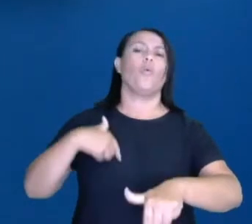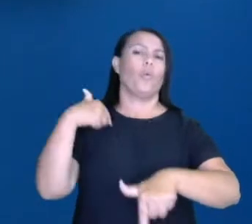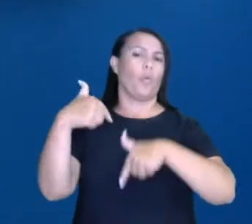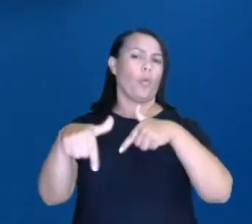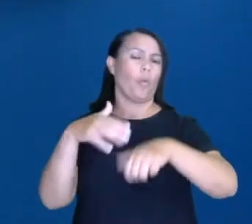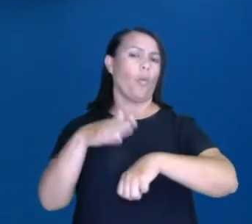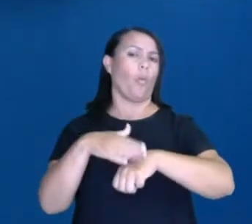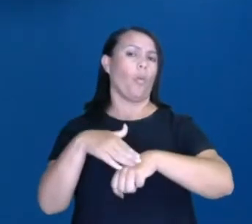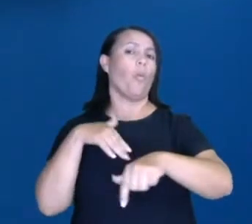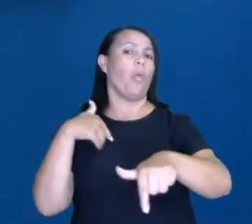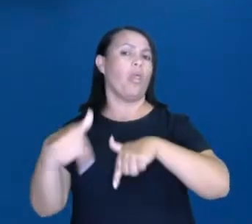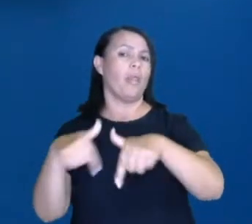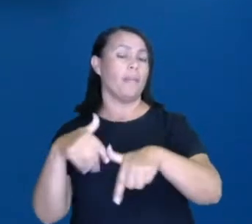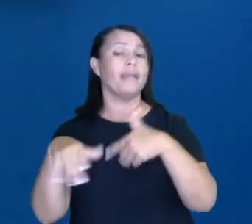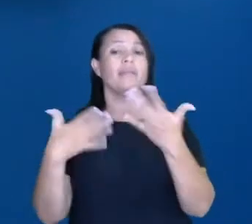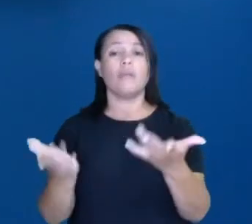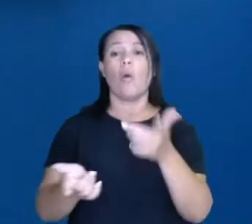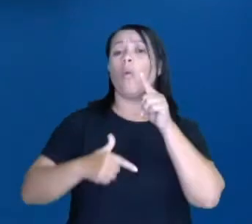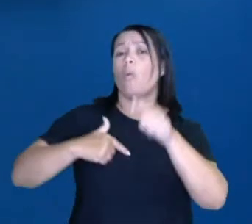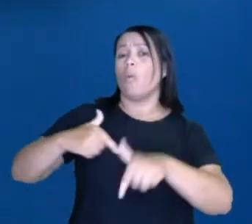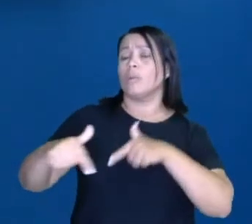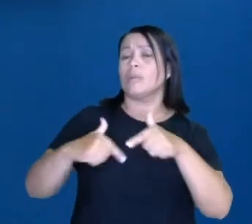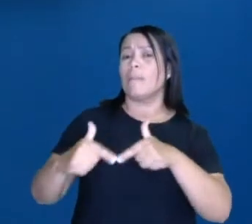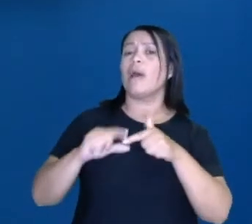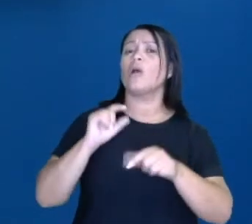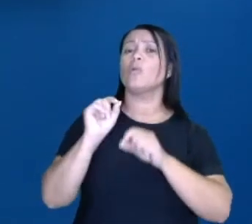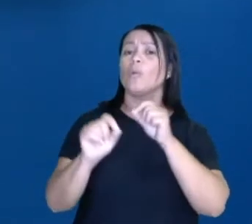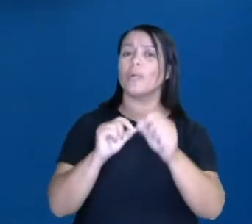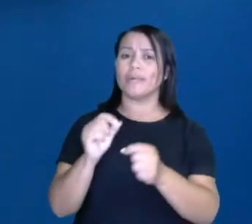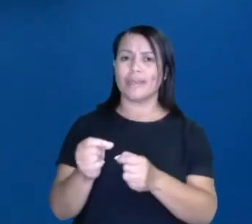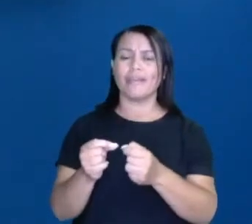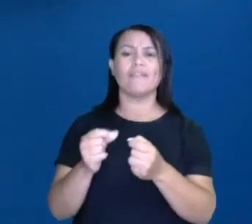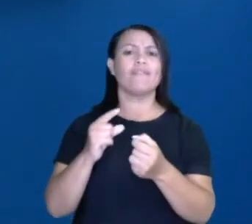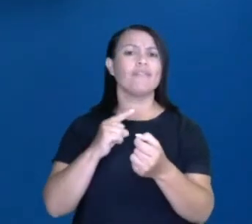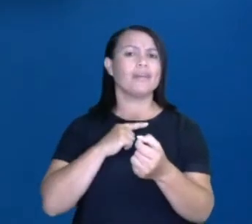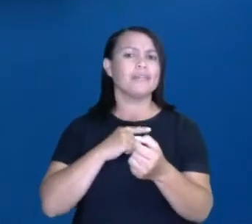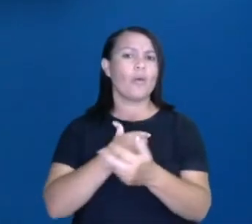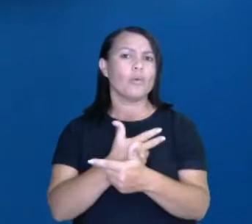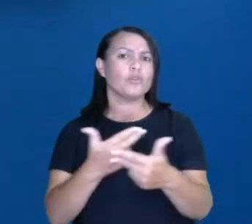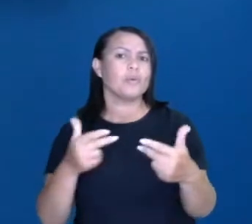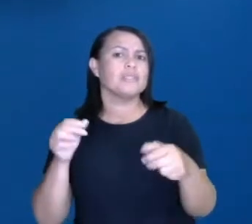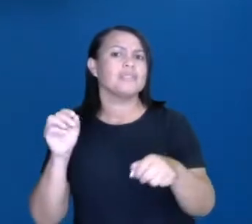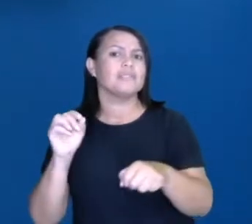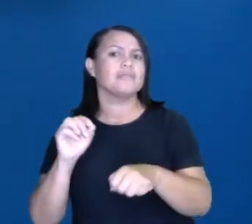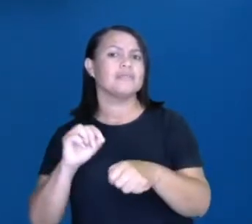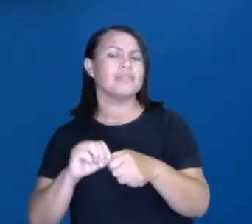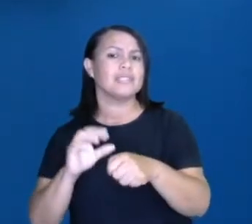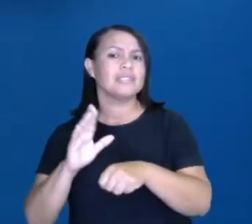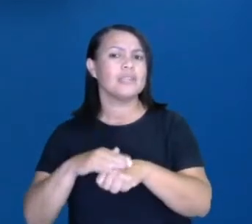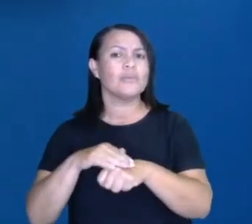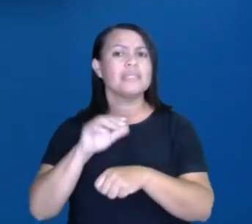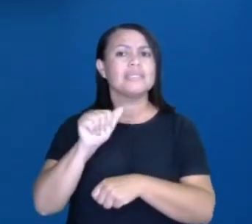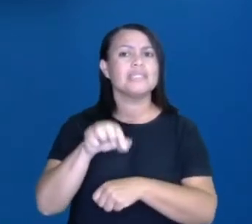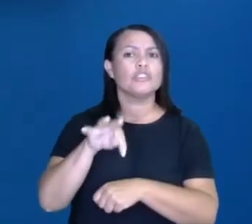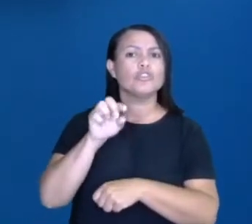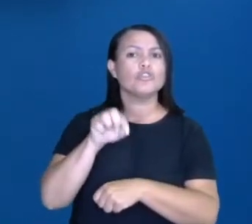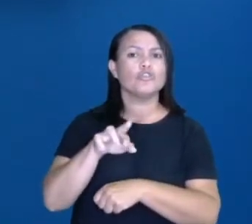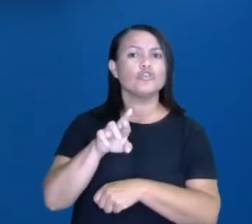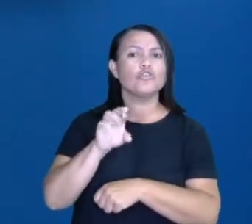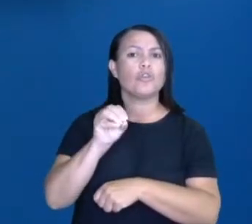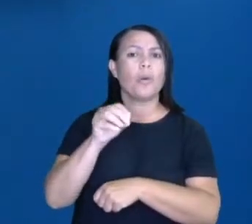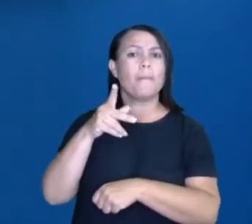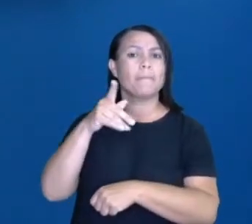trabalho, certo? E esse trabalho gera o que a gente chama das ações antrópicas, certo? Então, para a